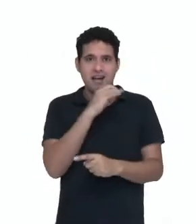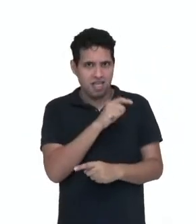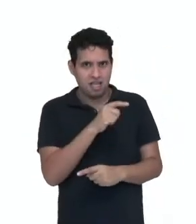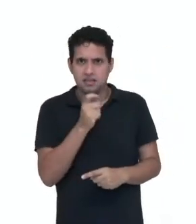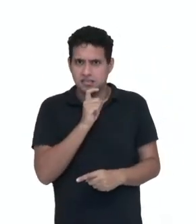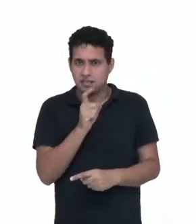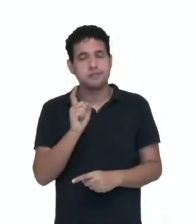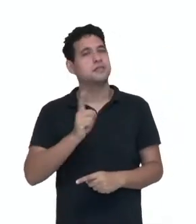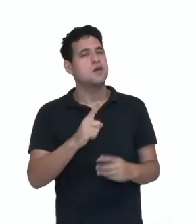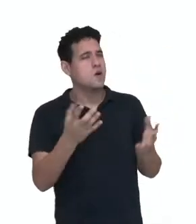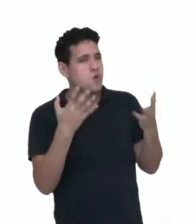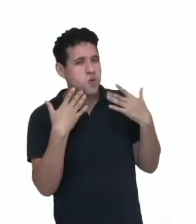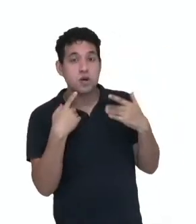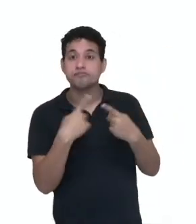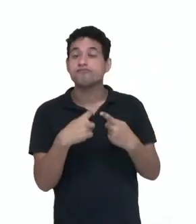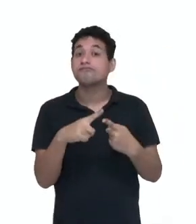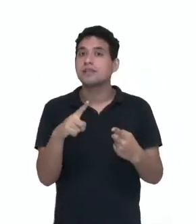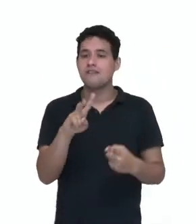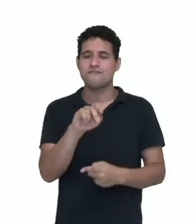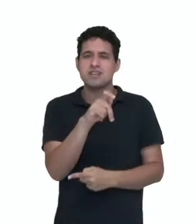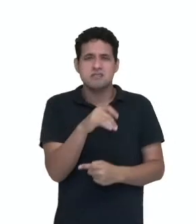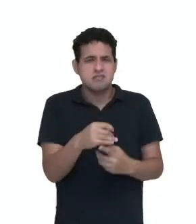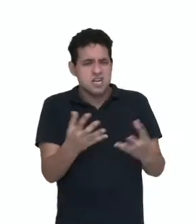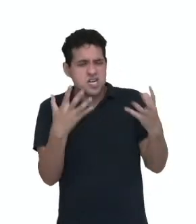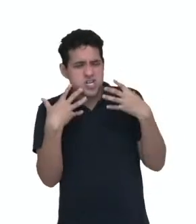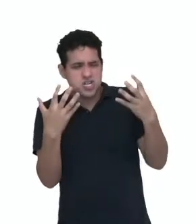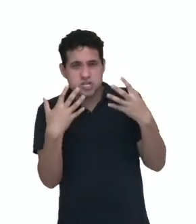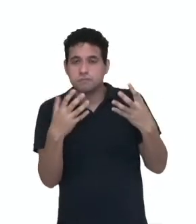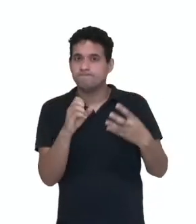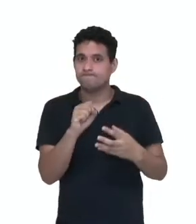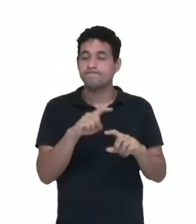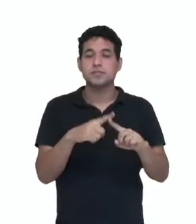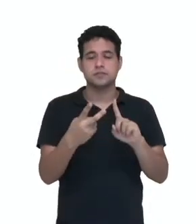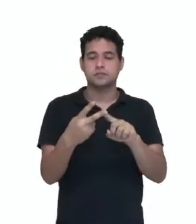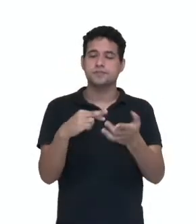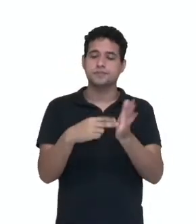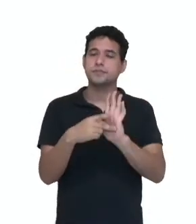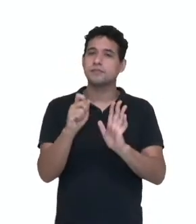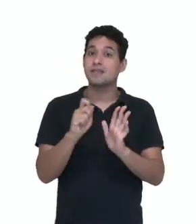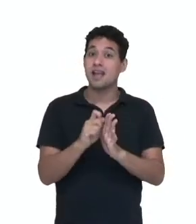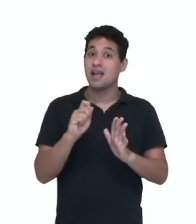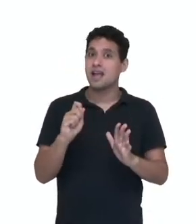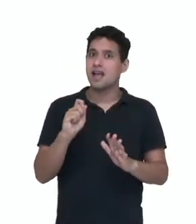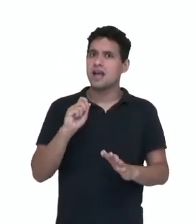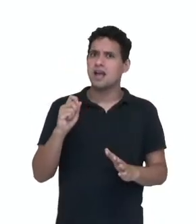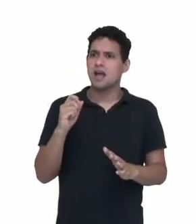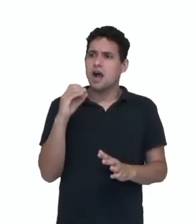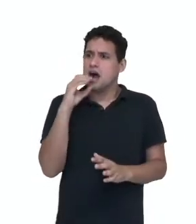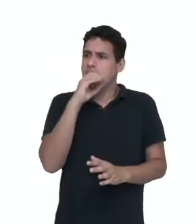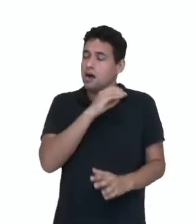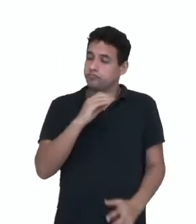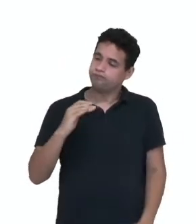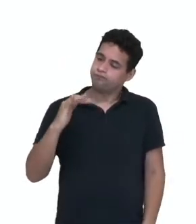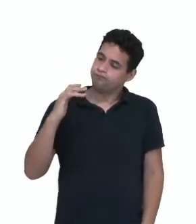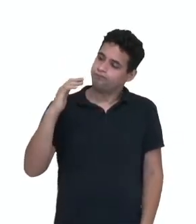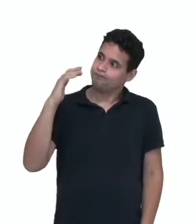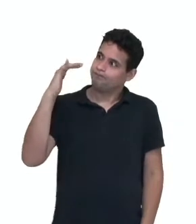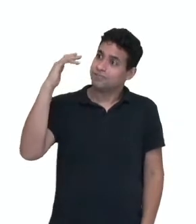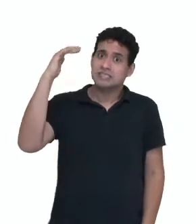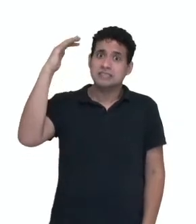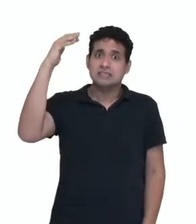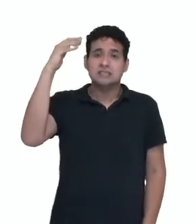quente devido ao verão, certo? 2. Las altas temperaturas